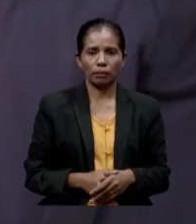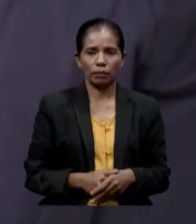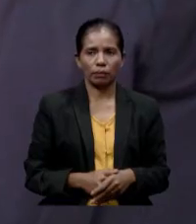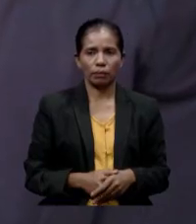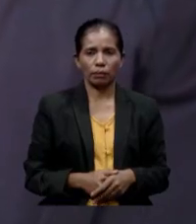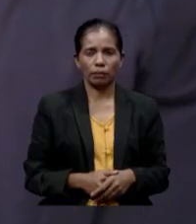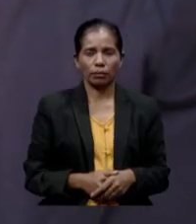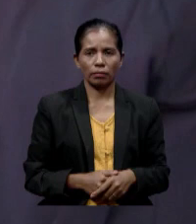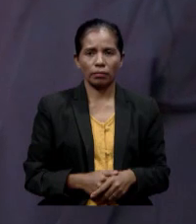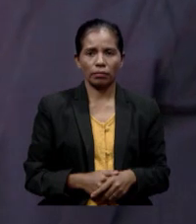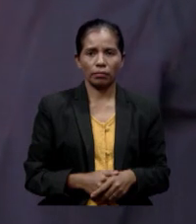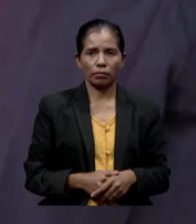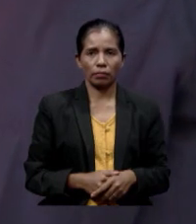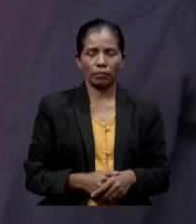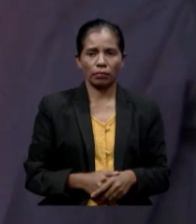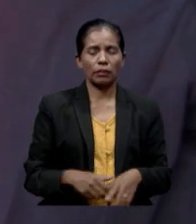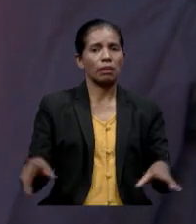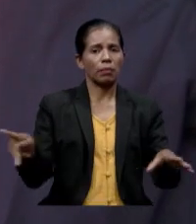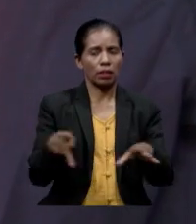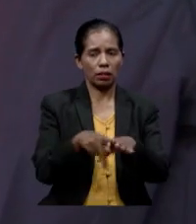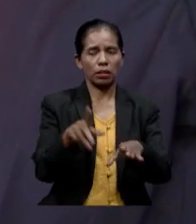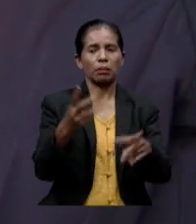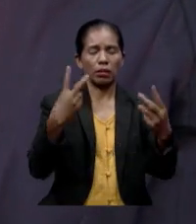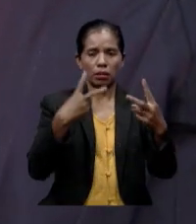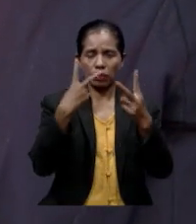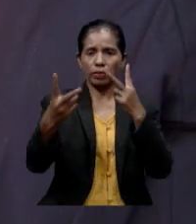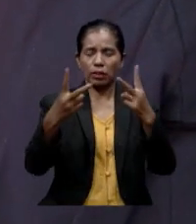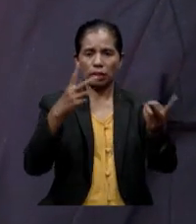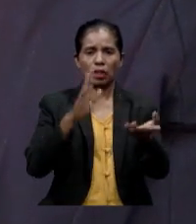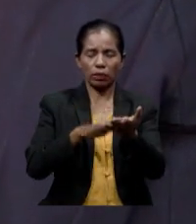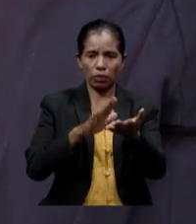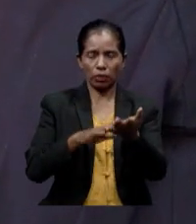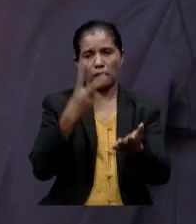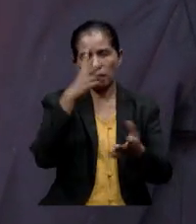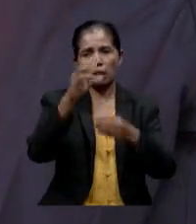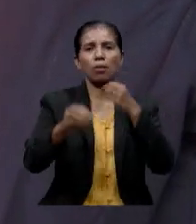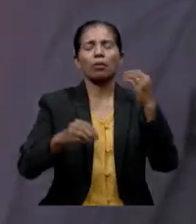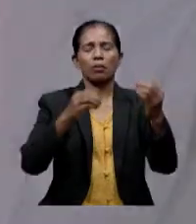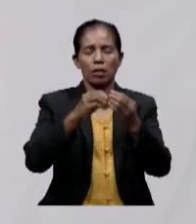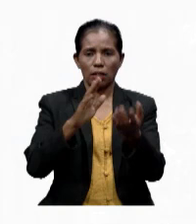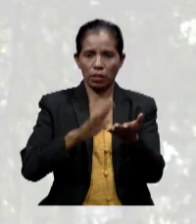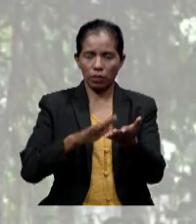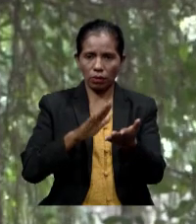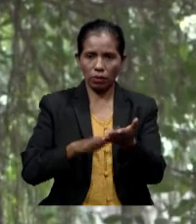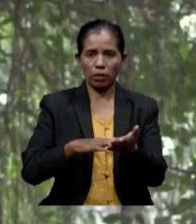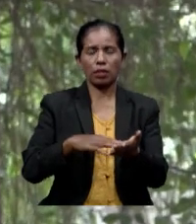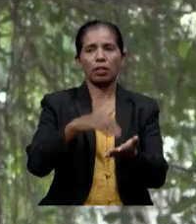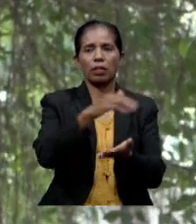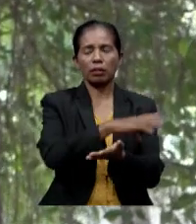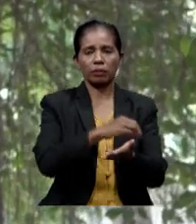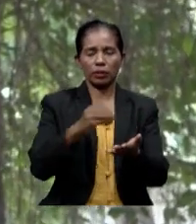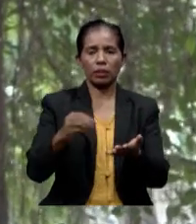alunos e o trabalho da diretora e todas e todos aqueles que ensinam aqui no Externato de São José.